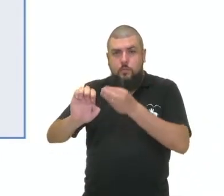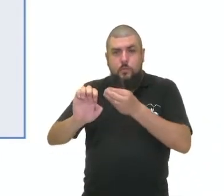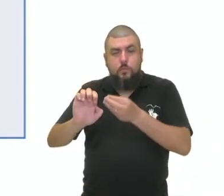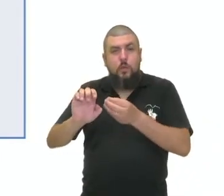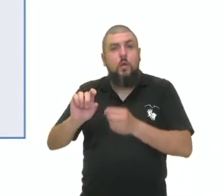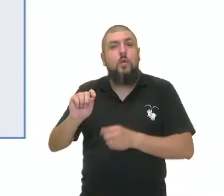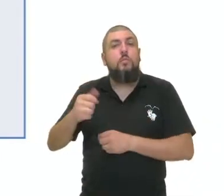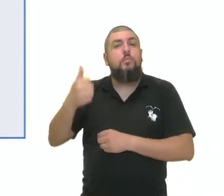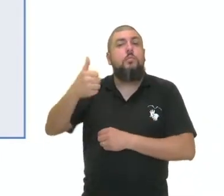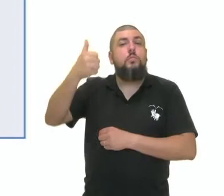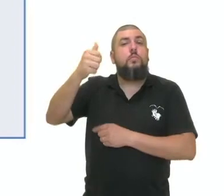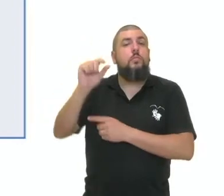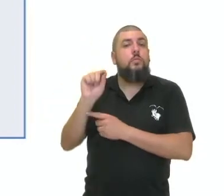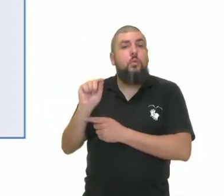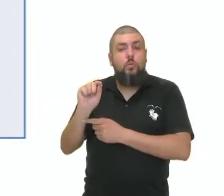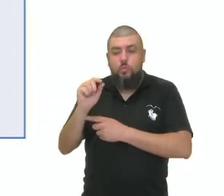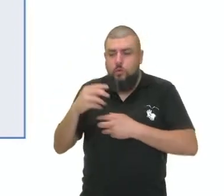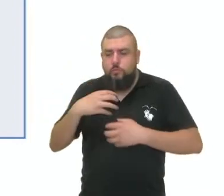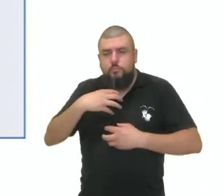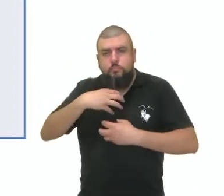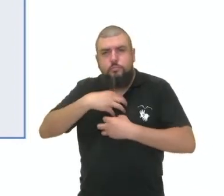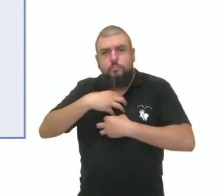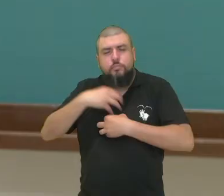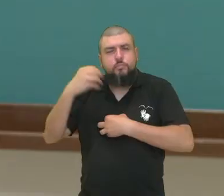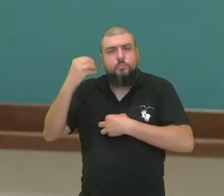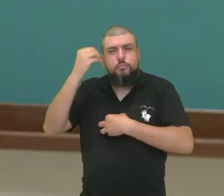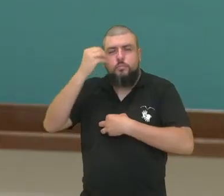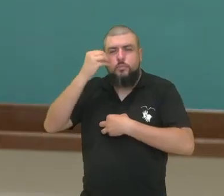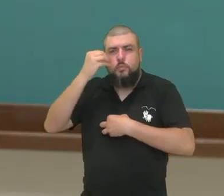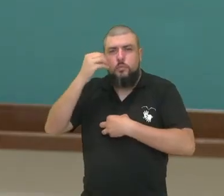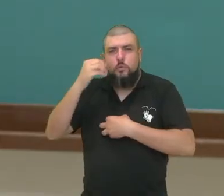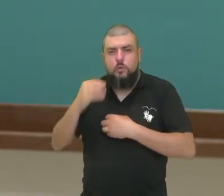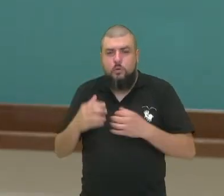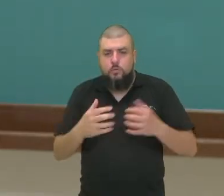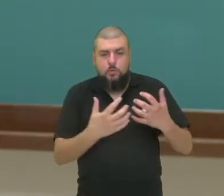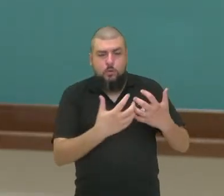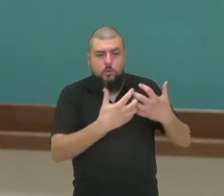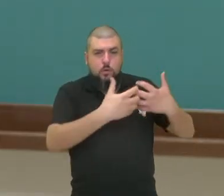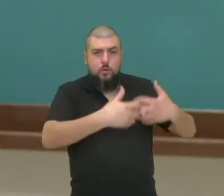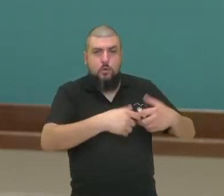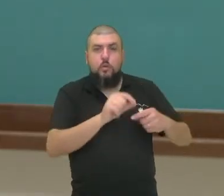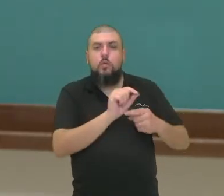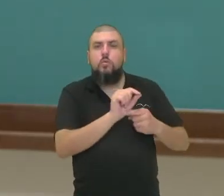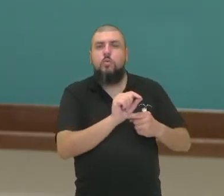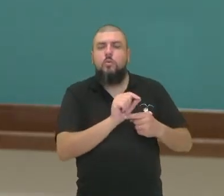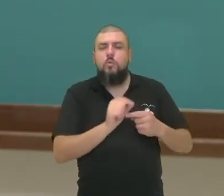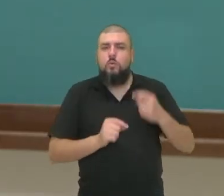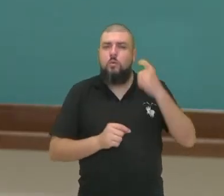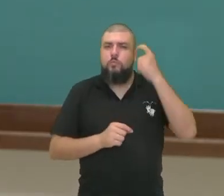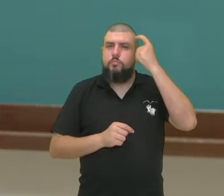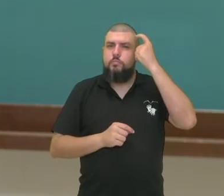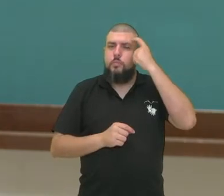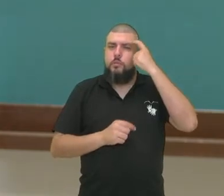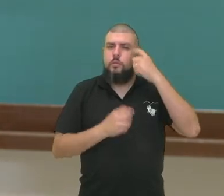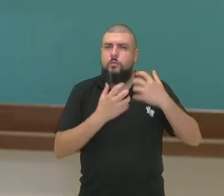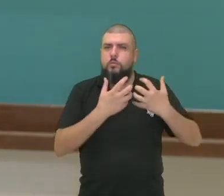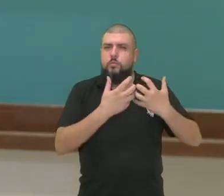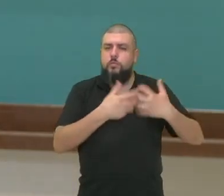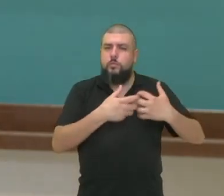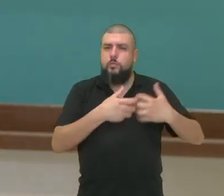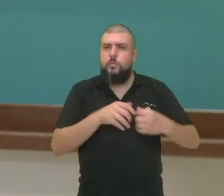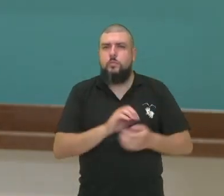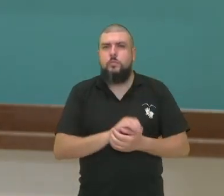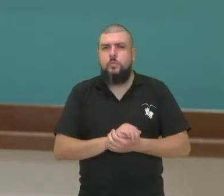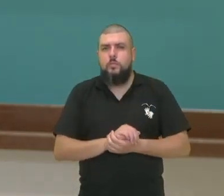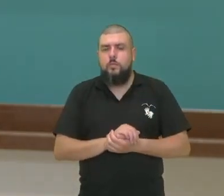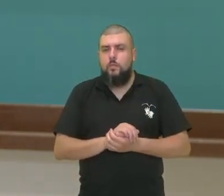sensível, enquanto para os racionalistas é a razão, o pensamento. Dentre os filósofos de maior relevância,